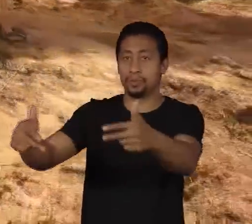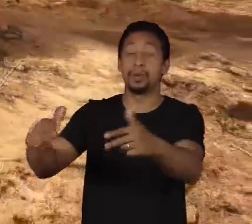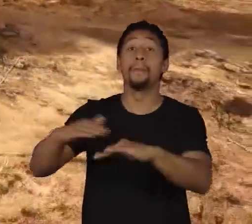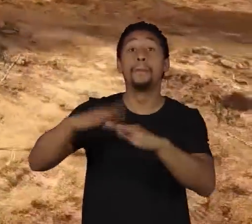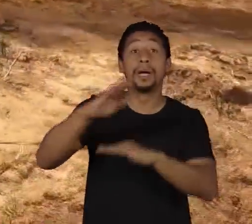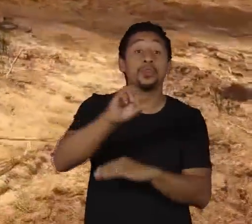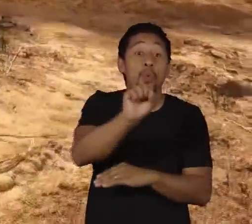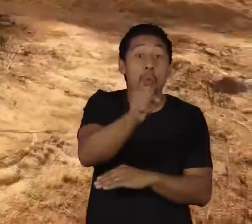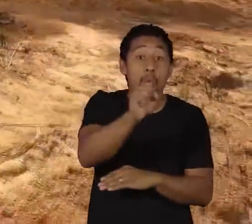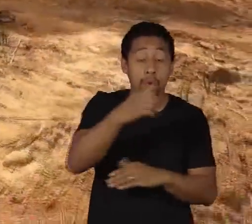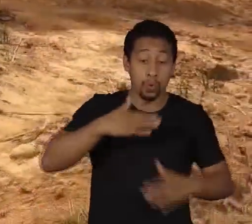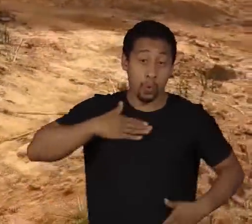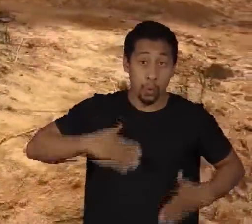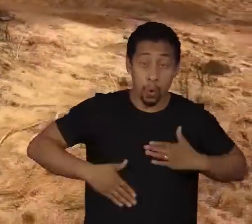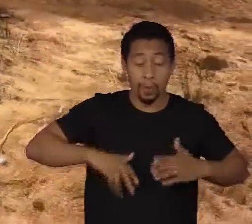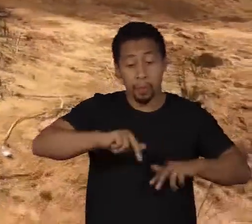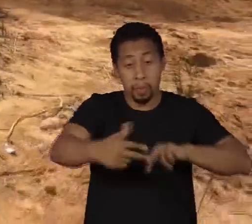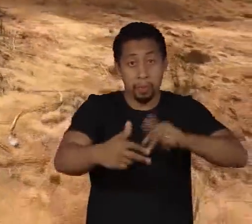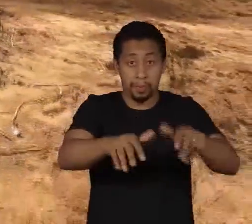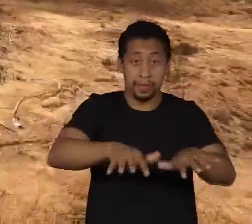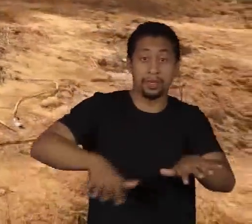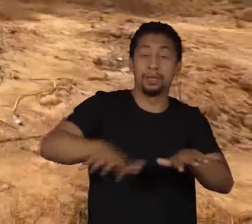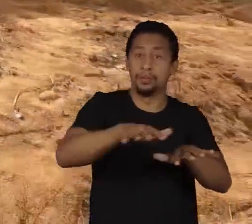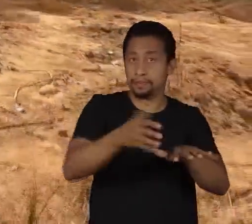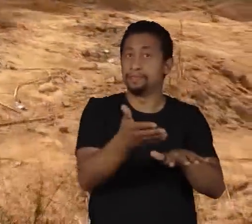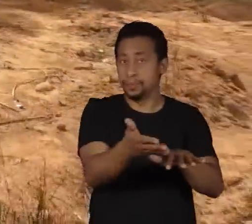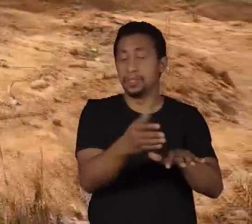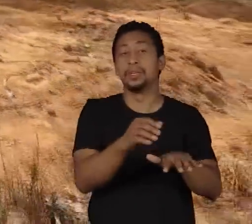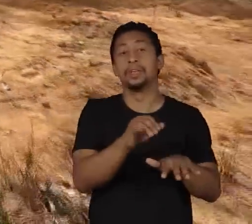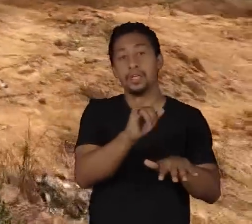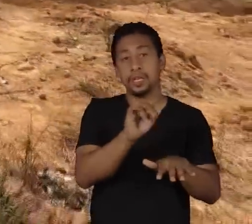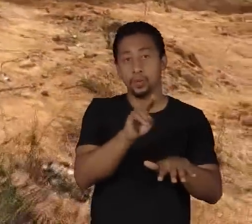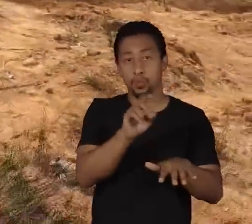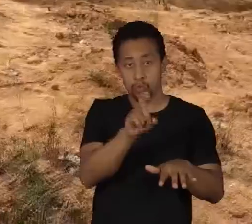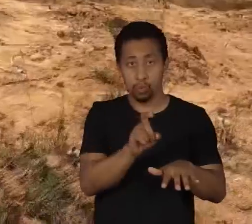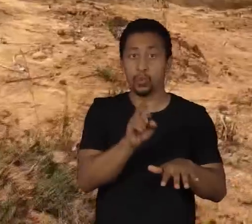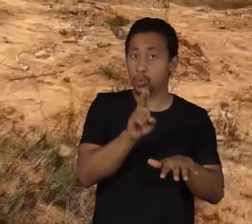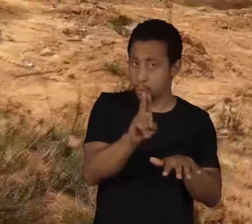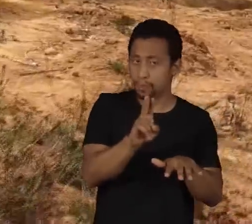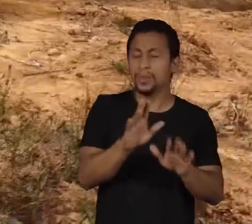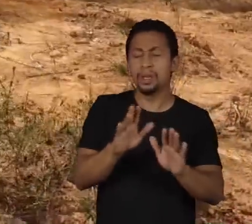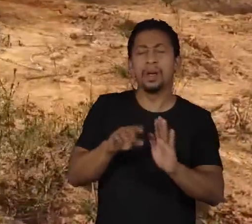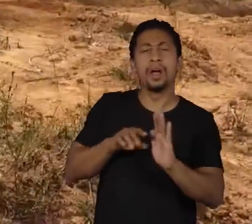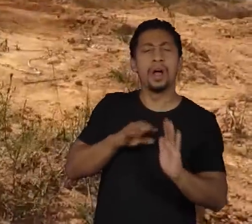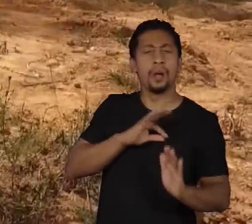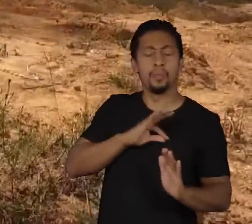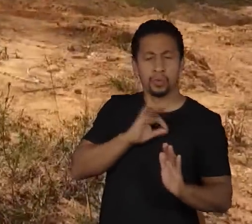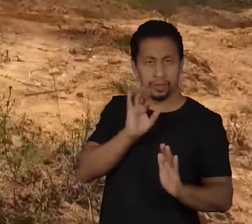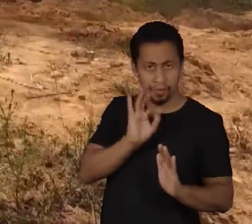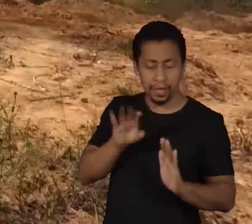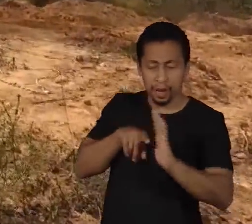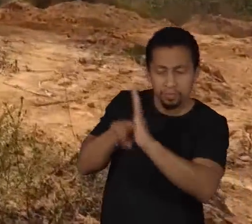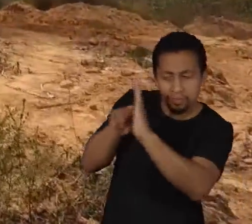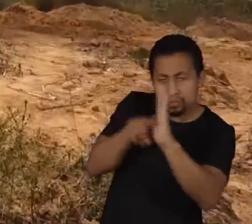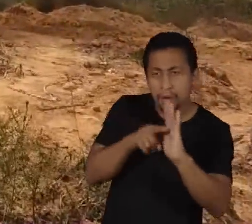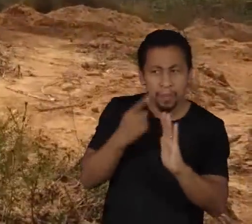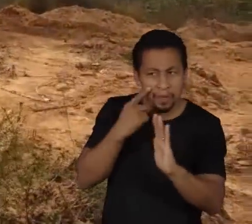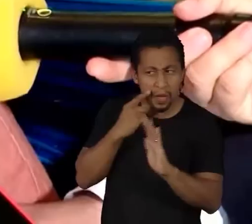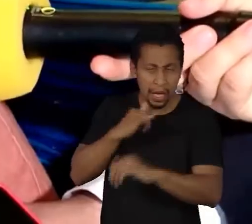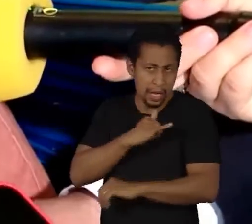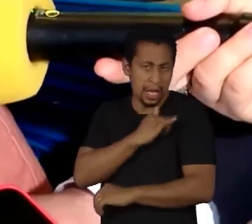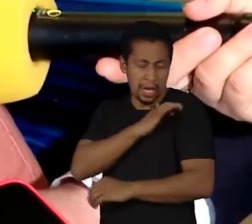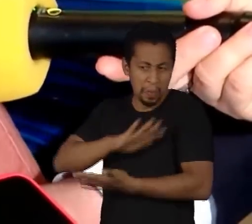localizados na região do Uxiú. Os policiais investigam se é uma retaliação contra o ataque à etnia